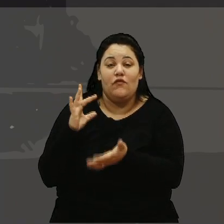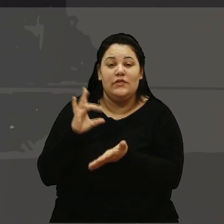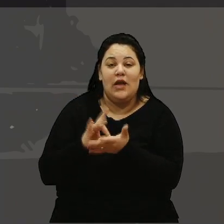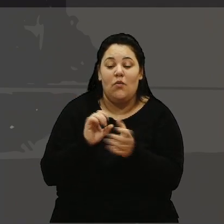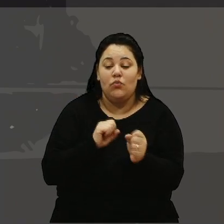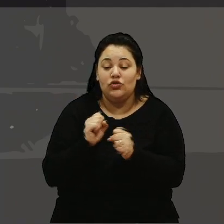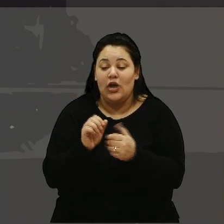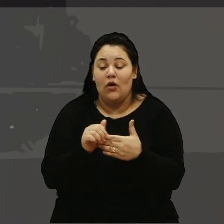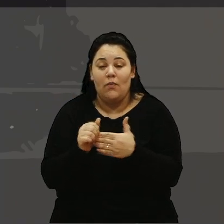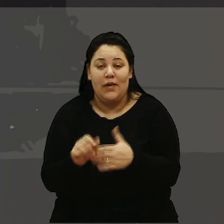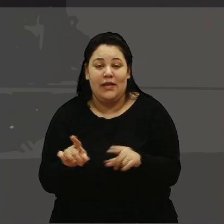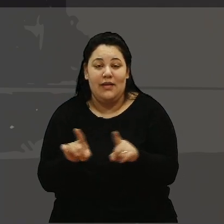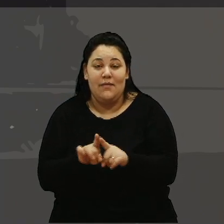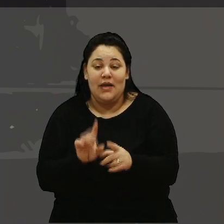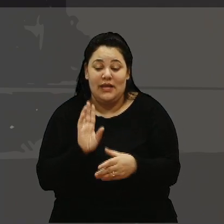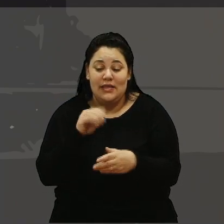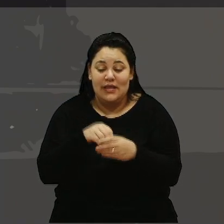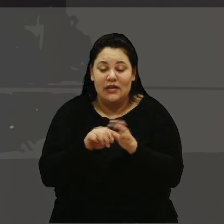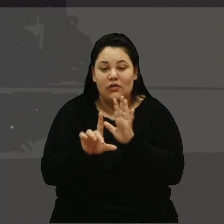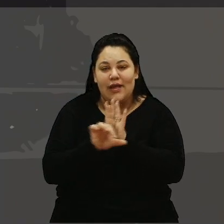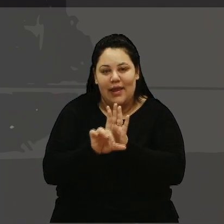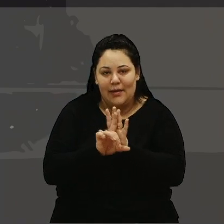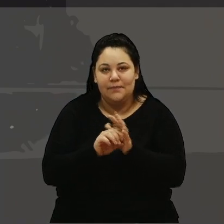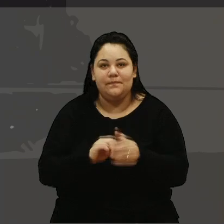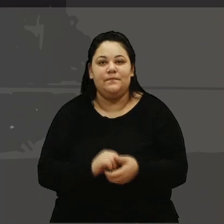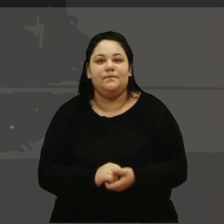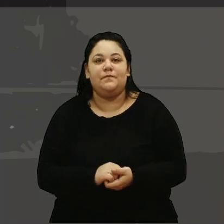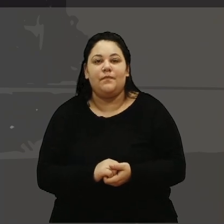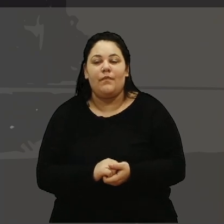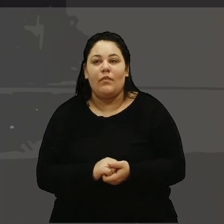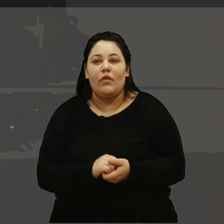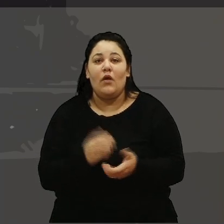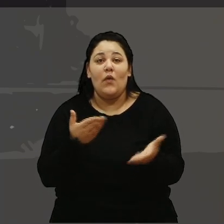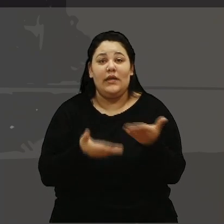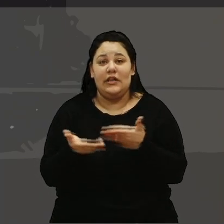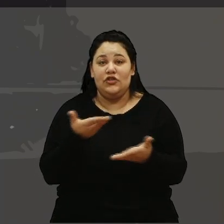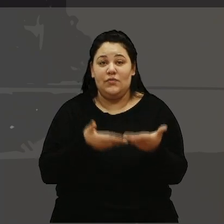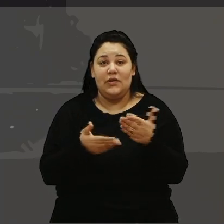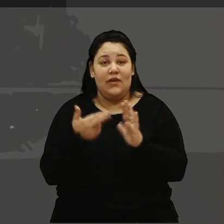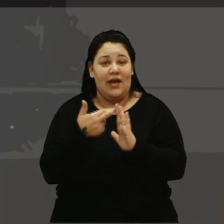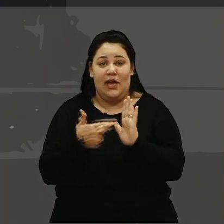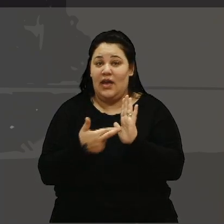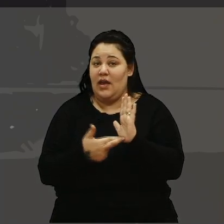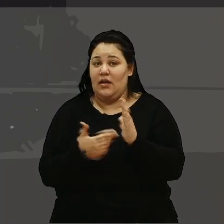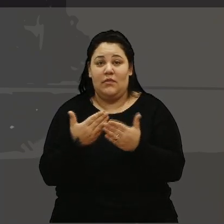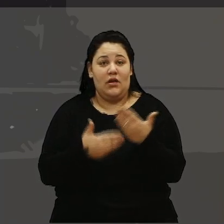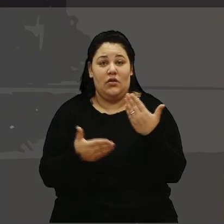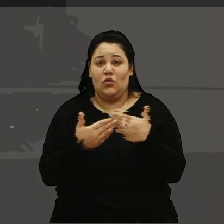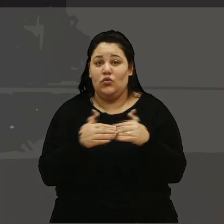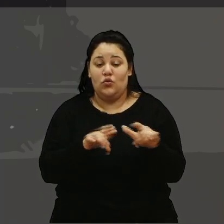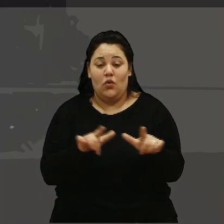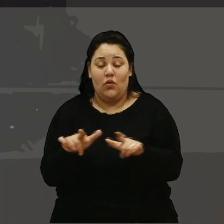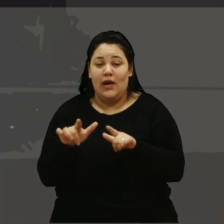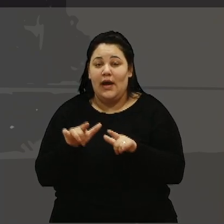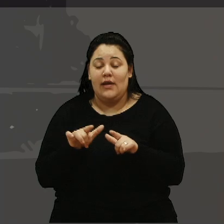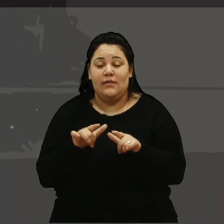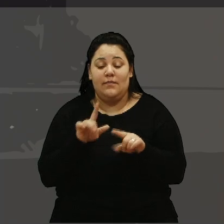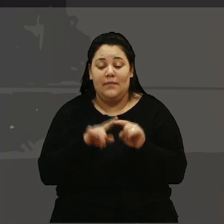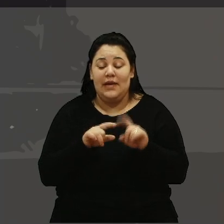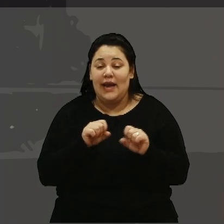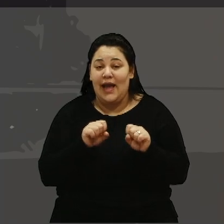legislação. Onde vale o atendimento, então a regra vale para todos os lugares, supermercados, bancos, farmácias,